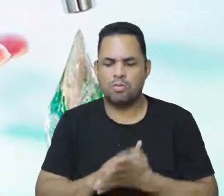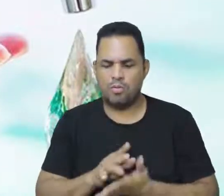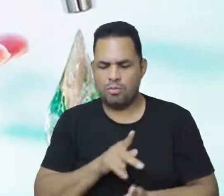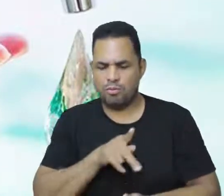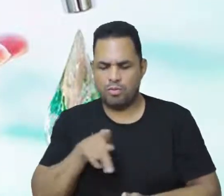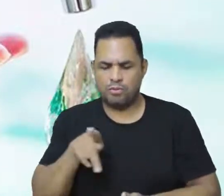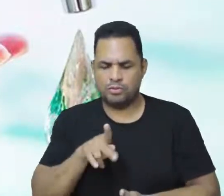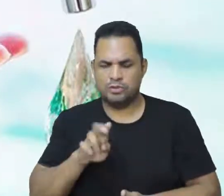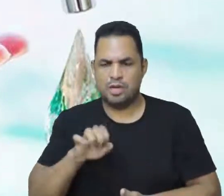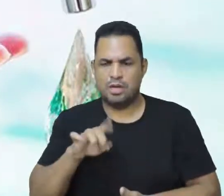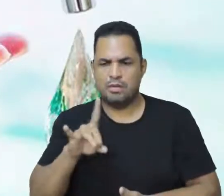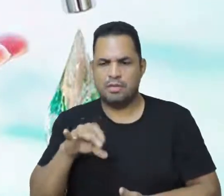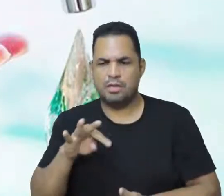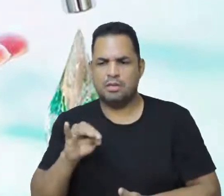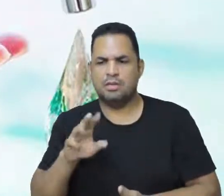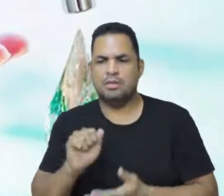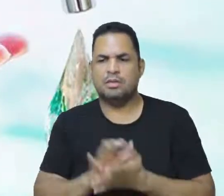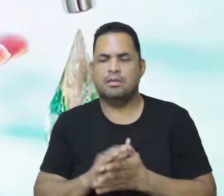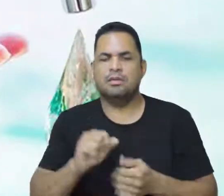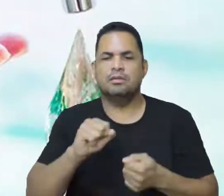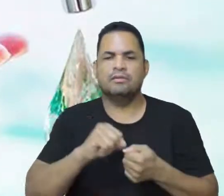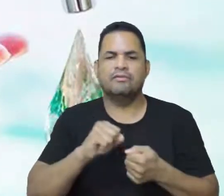para isso?